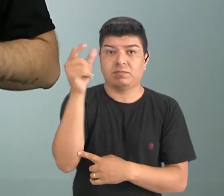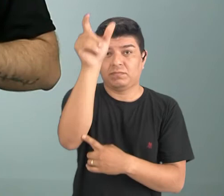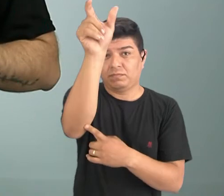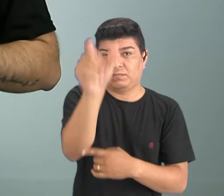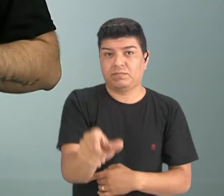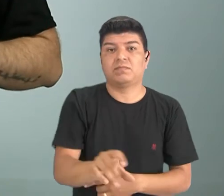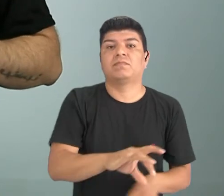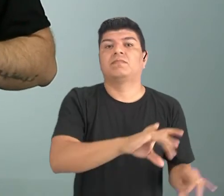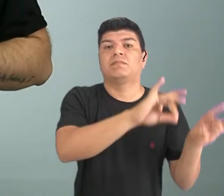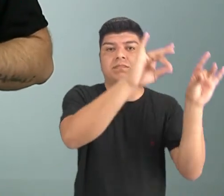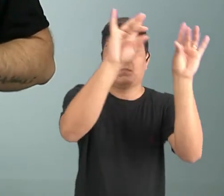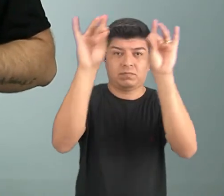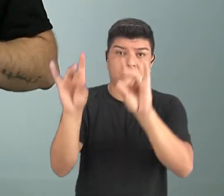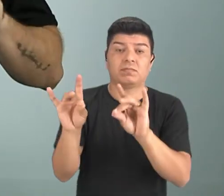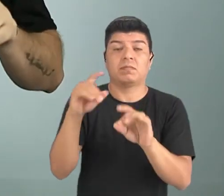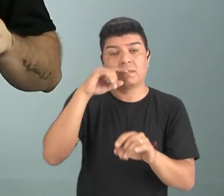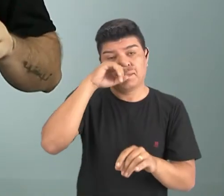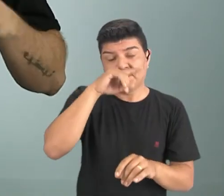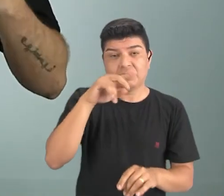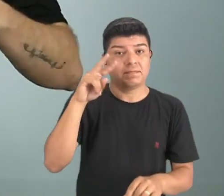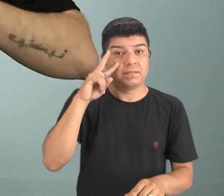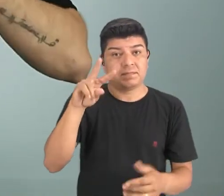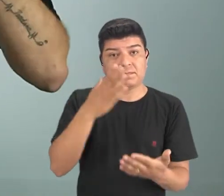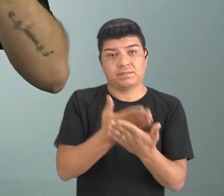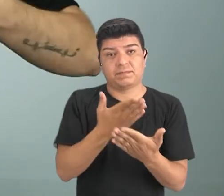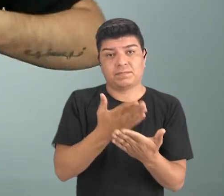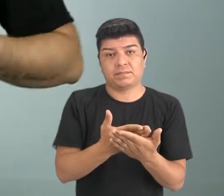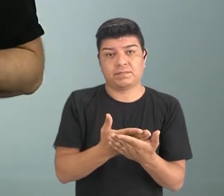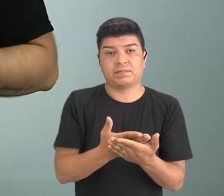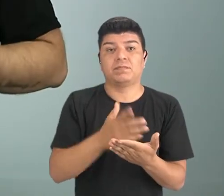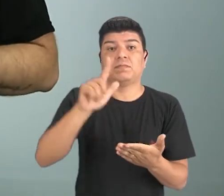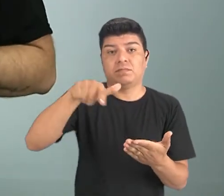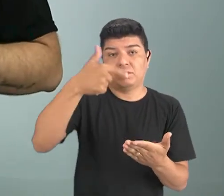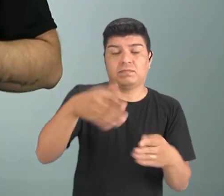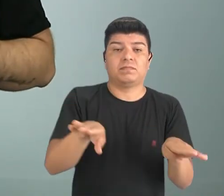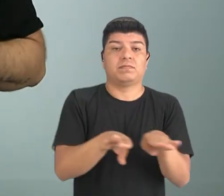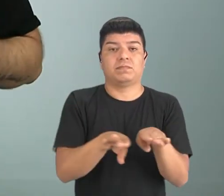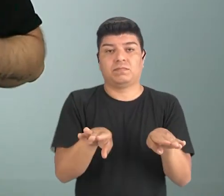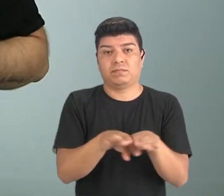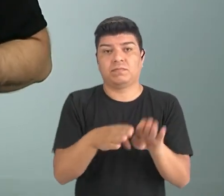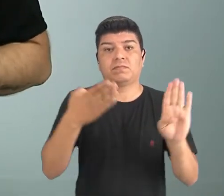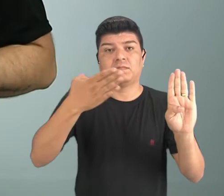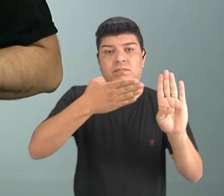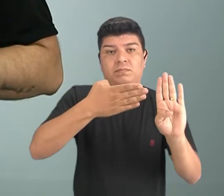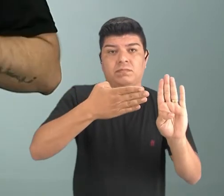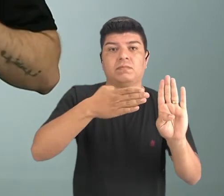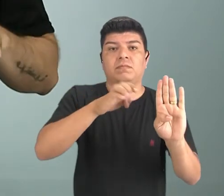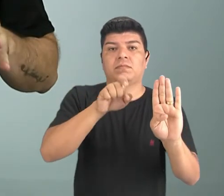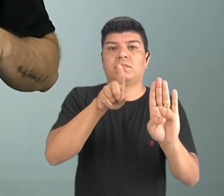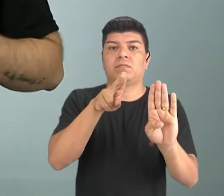é especial. E para rever essa aula e assistir outras aulas, vá lá na nossa